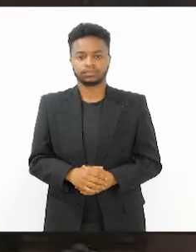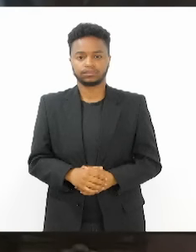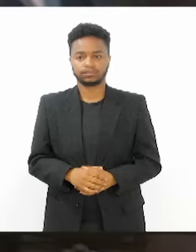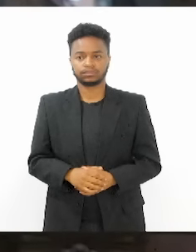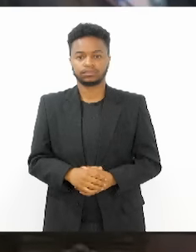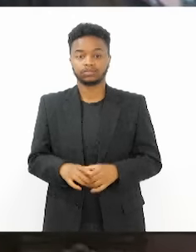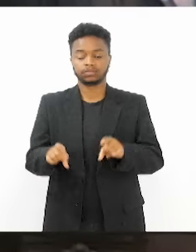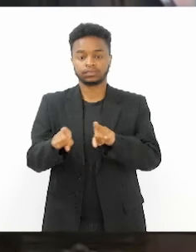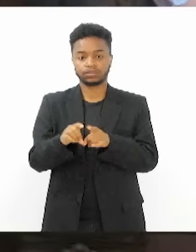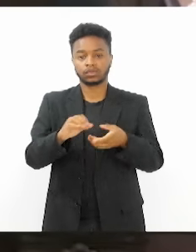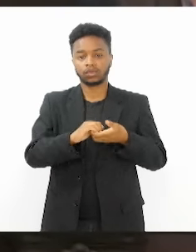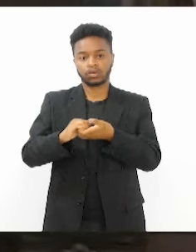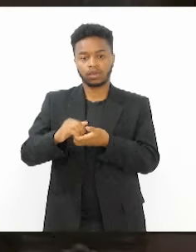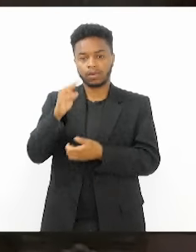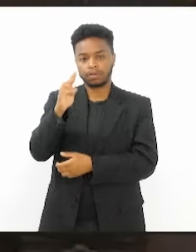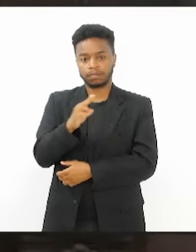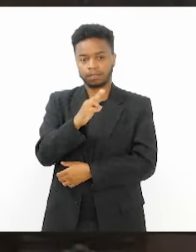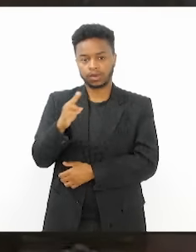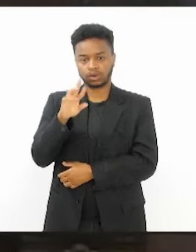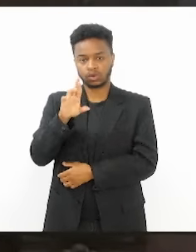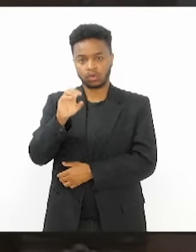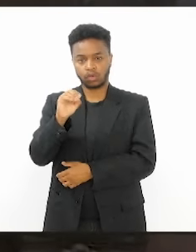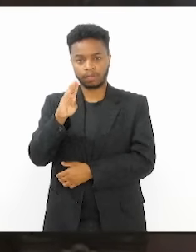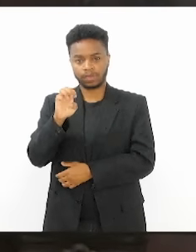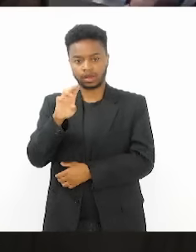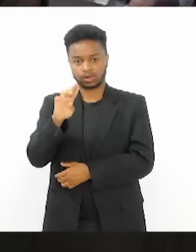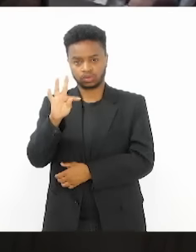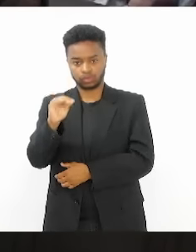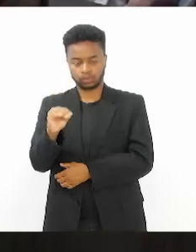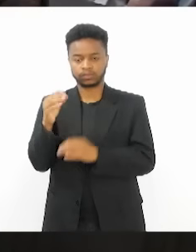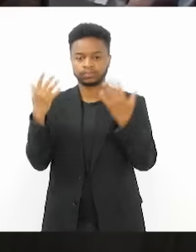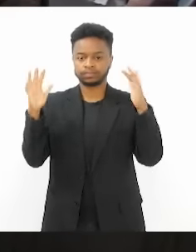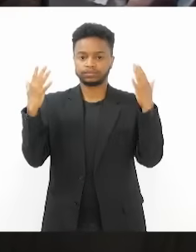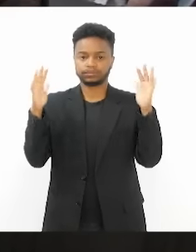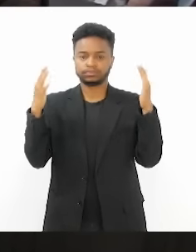Saudar também o padre Roberto Takeshi.